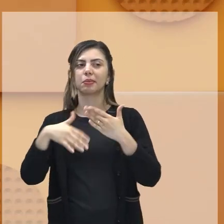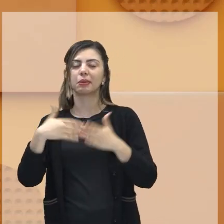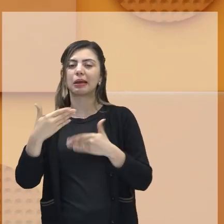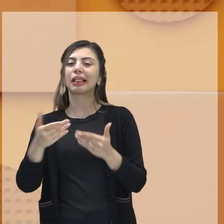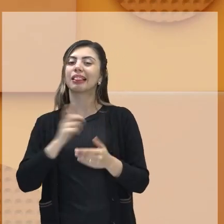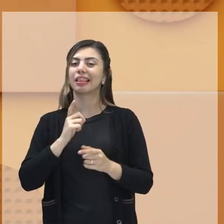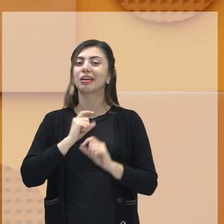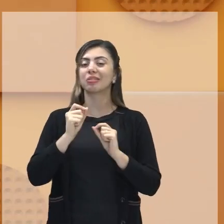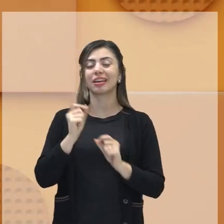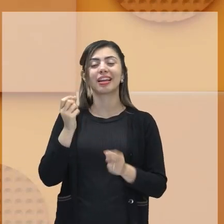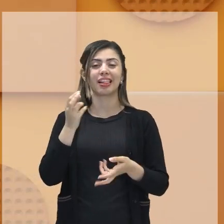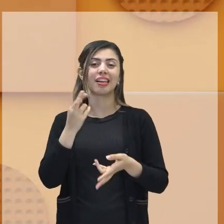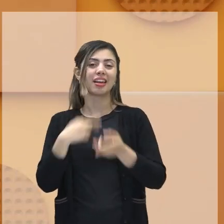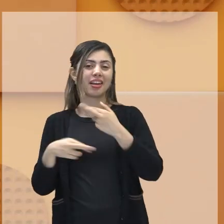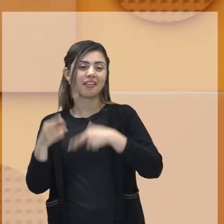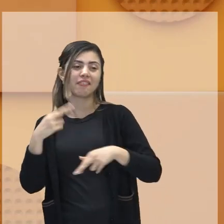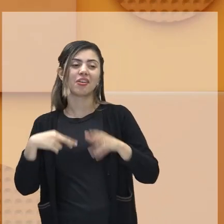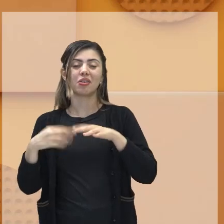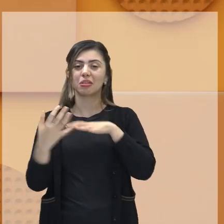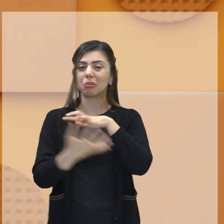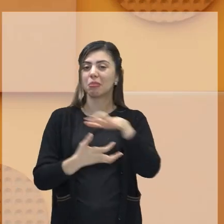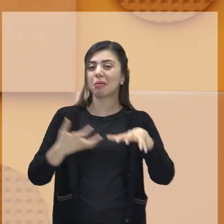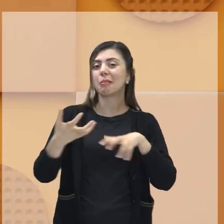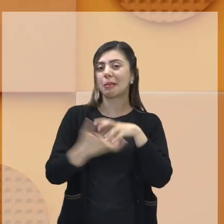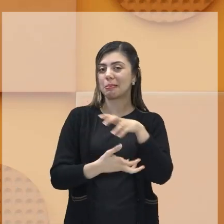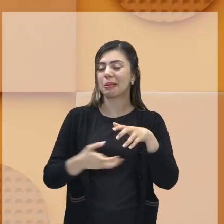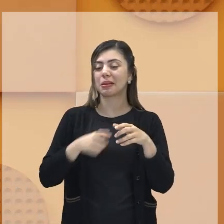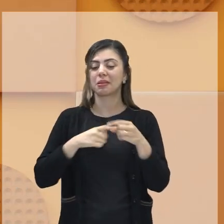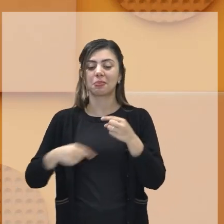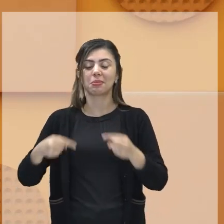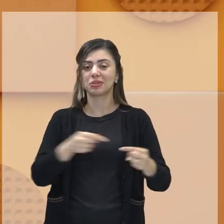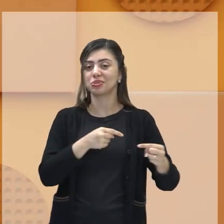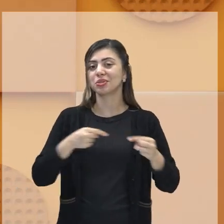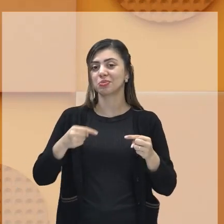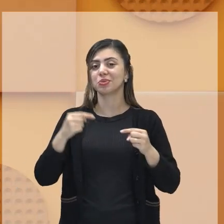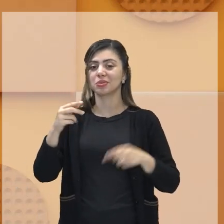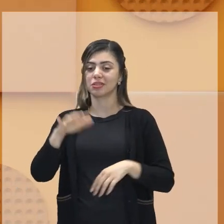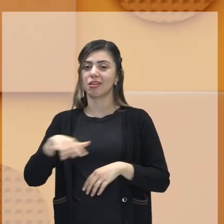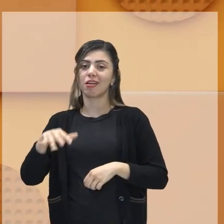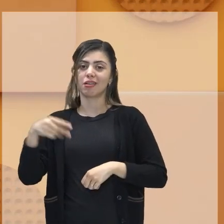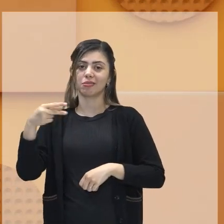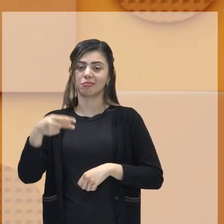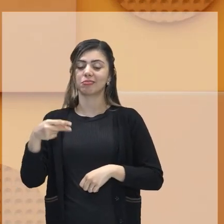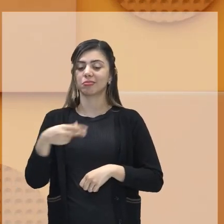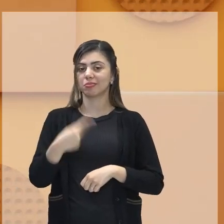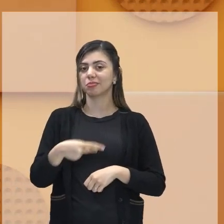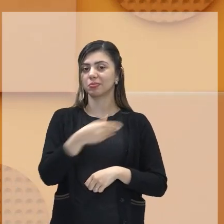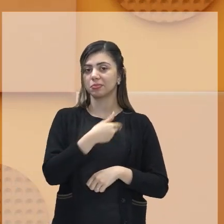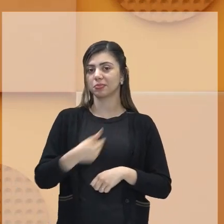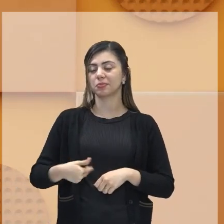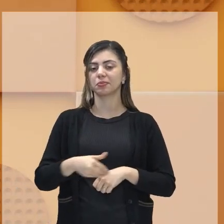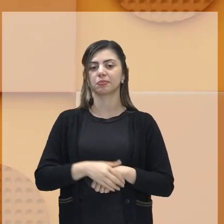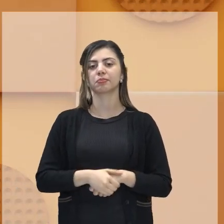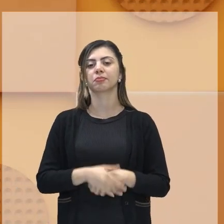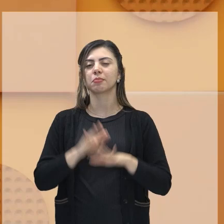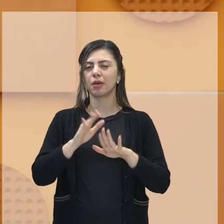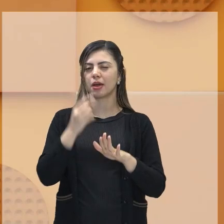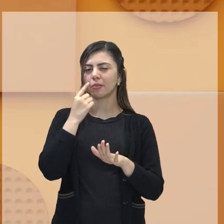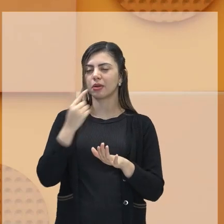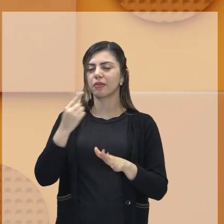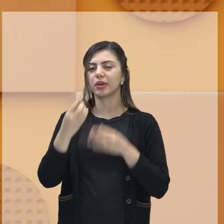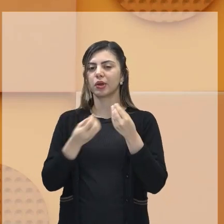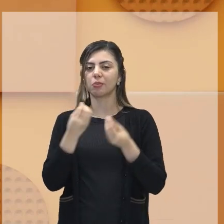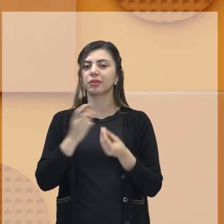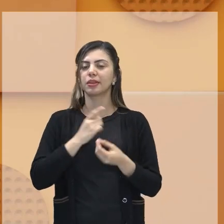alguns conflitos e desconfortos e brigas pelo poder dentro da política nacional. Mas vamos verificar então no primeiro reinado,